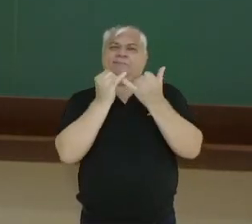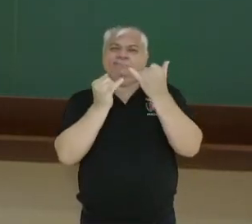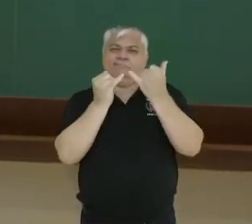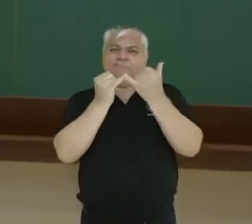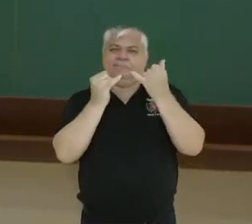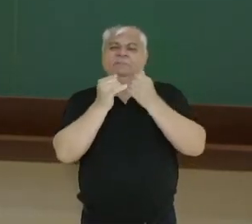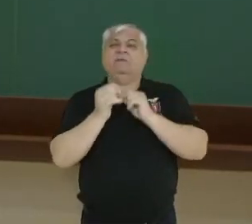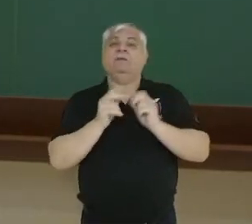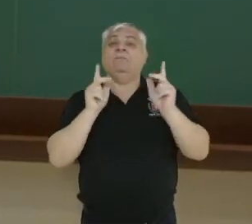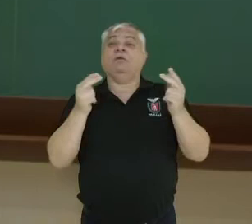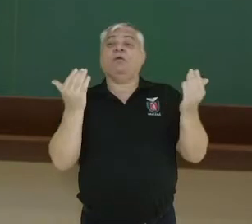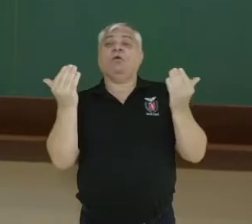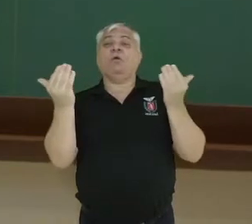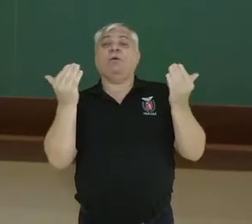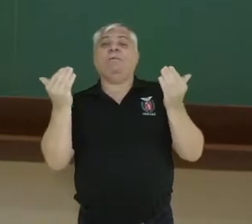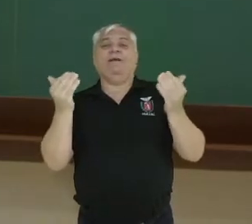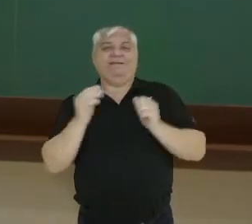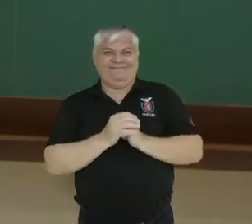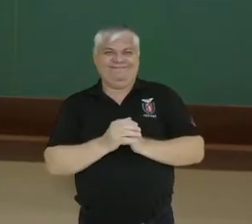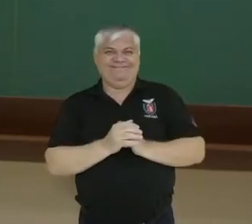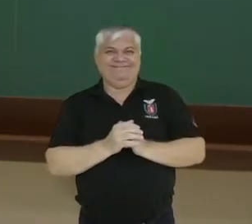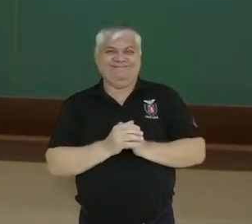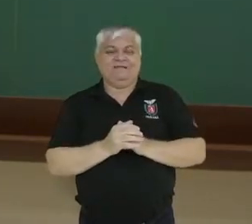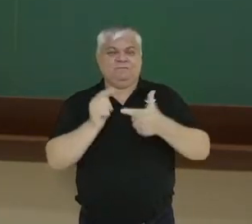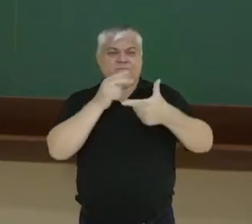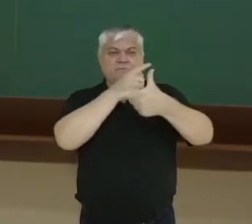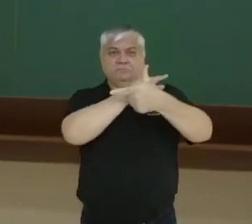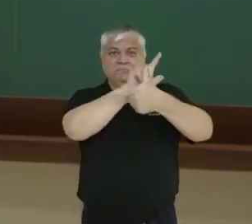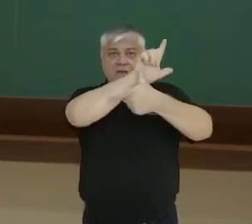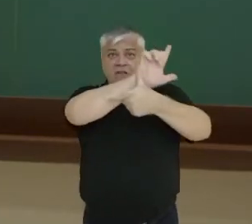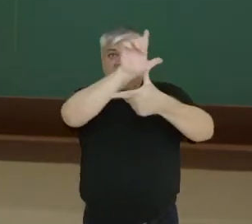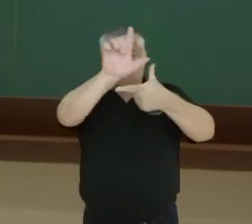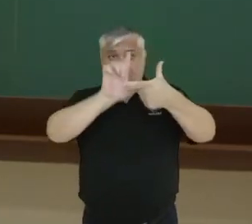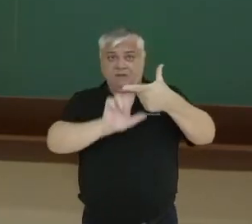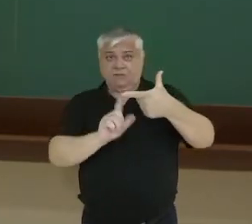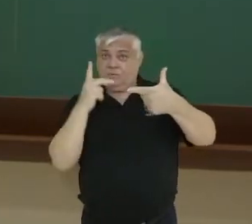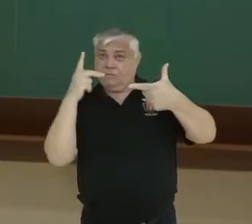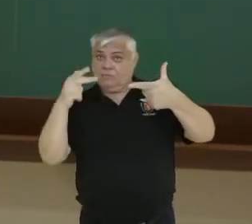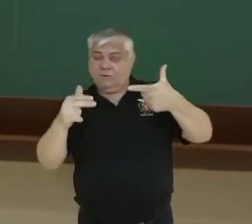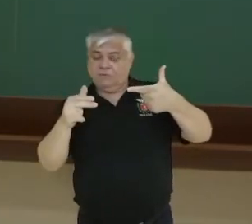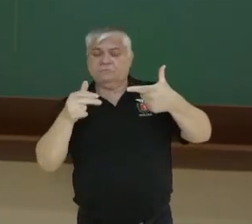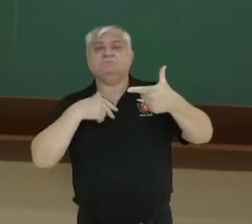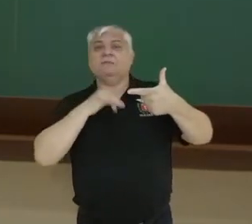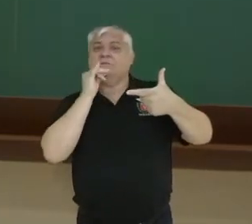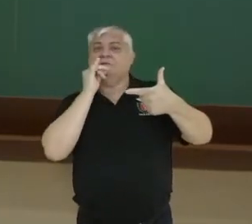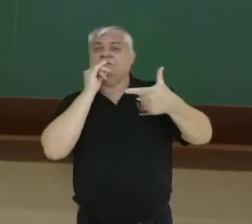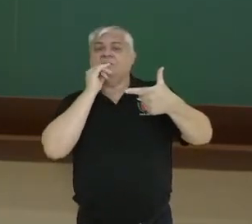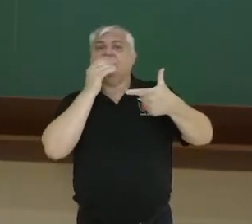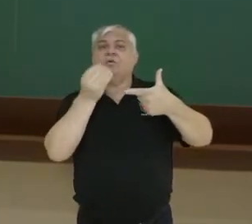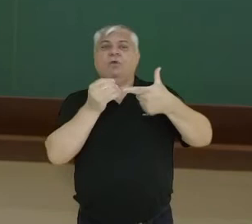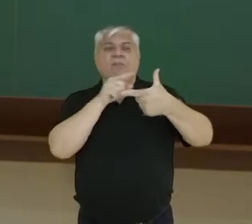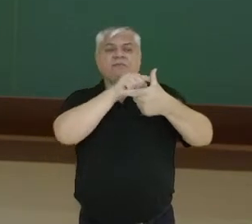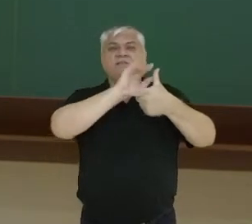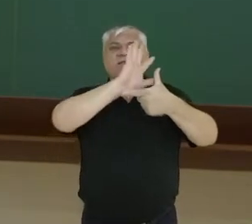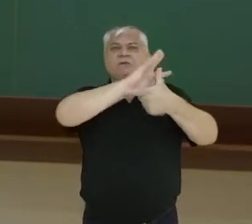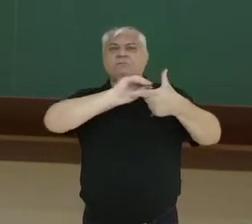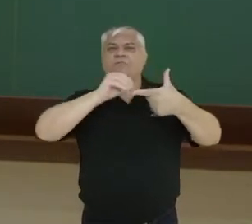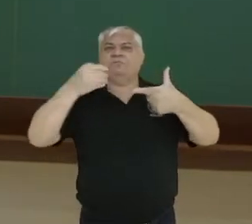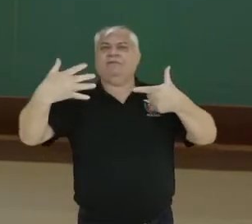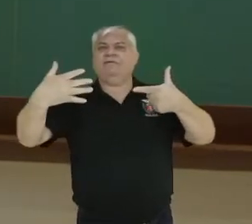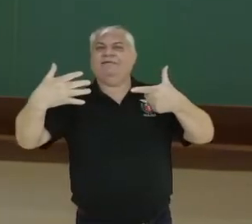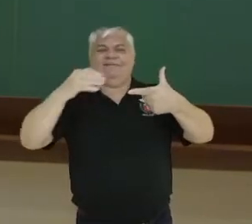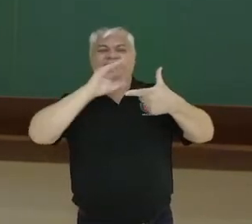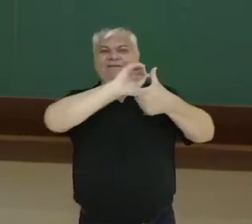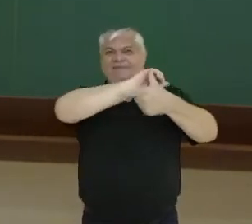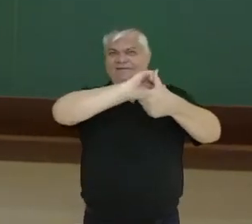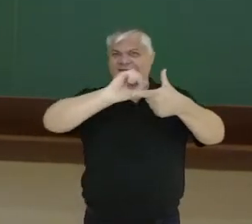porque estamos comparando dois, né, gente? Então são semelhantes, ok? Existe uma constante, uma ampliação do outro, ó. Eu peguei os lados e